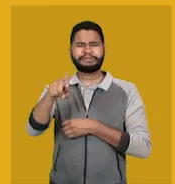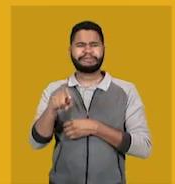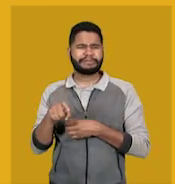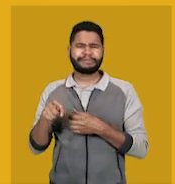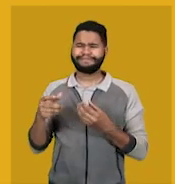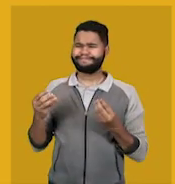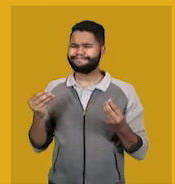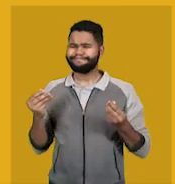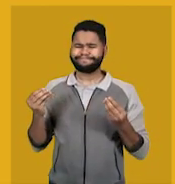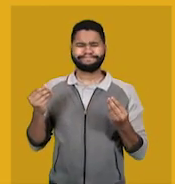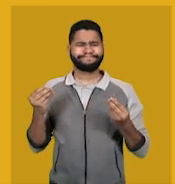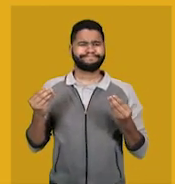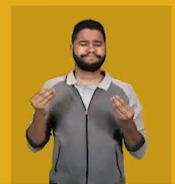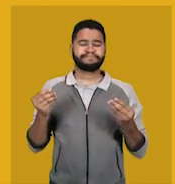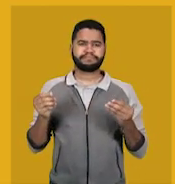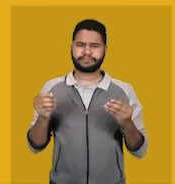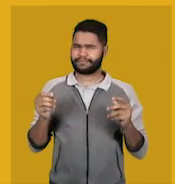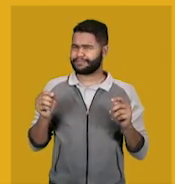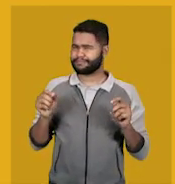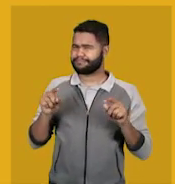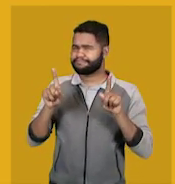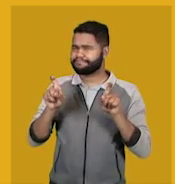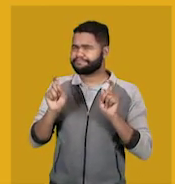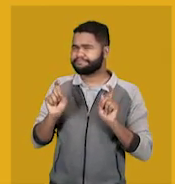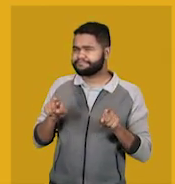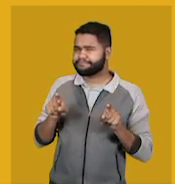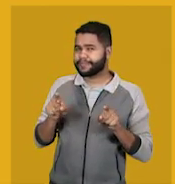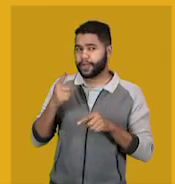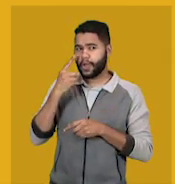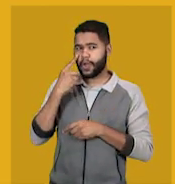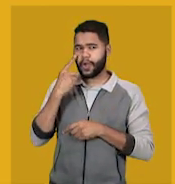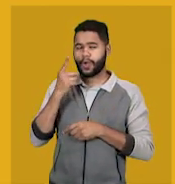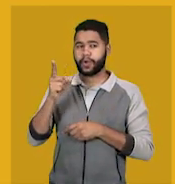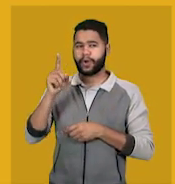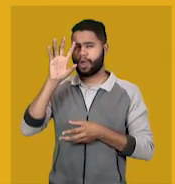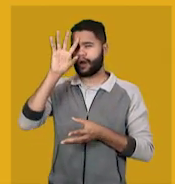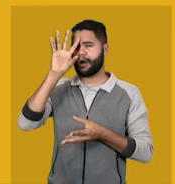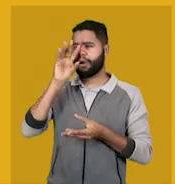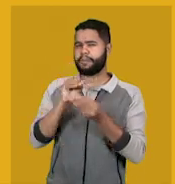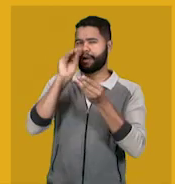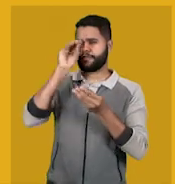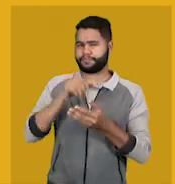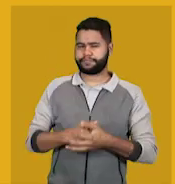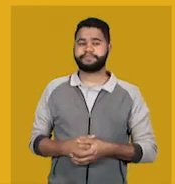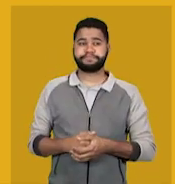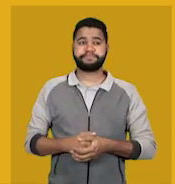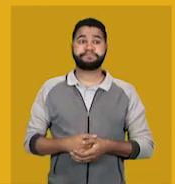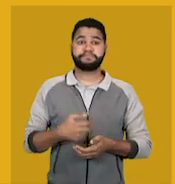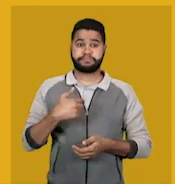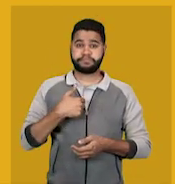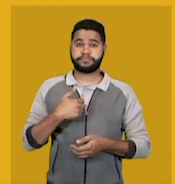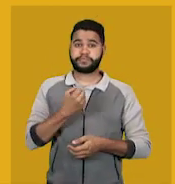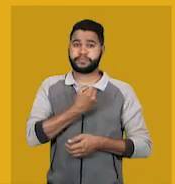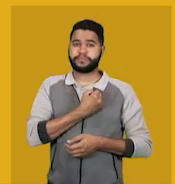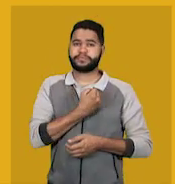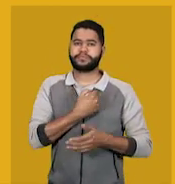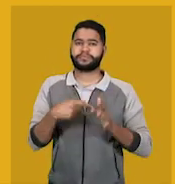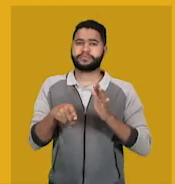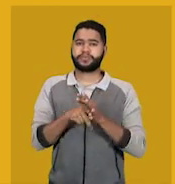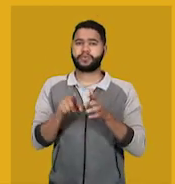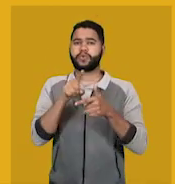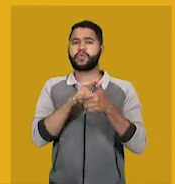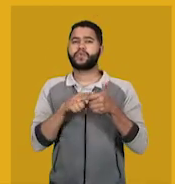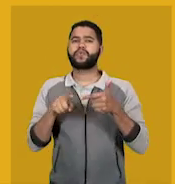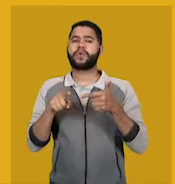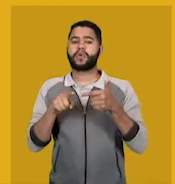letra. Ah, será? Olha só, olha a sacada aqui. Se eu tenho um valor dividido pelo próprio